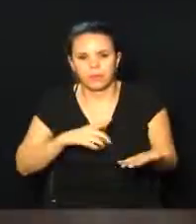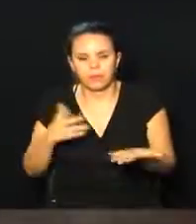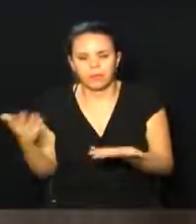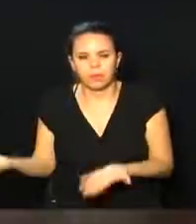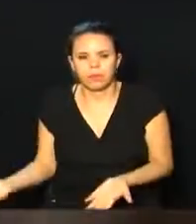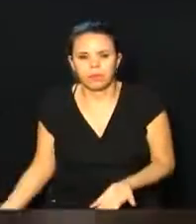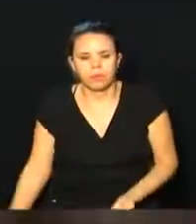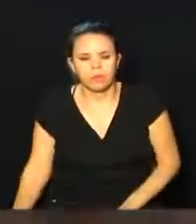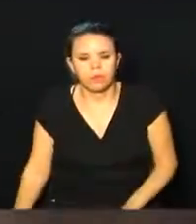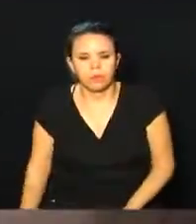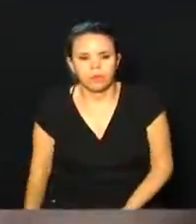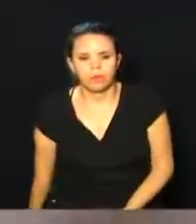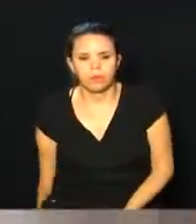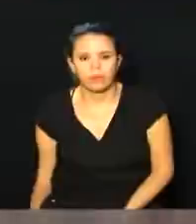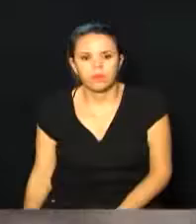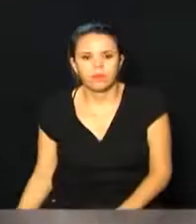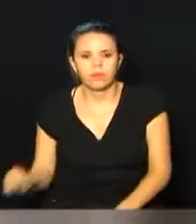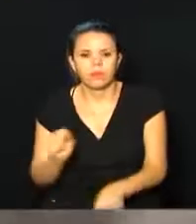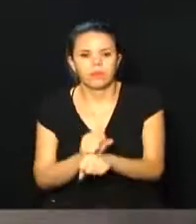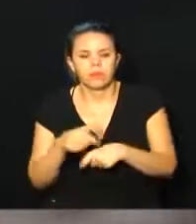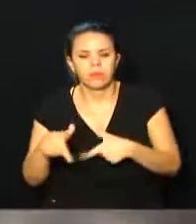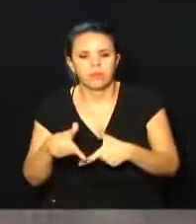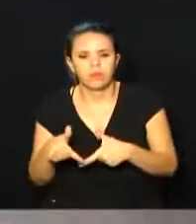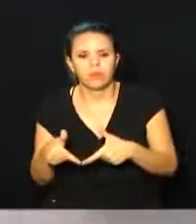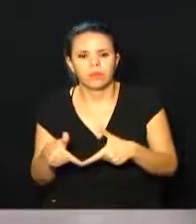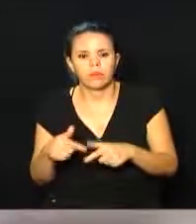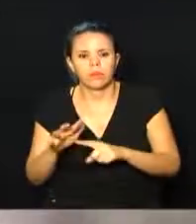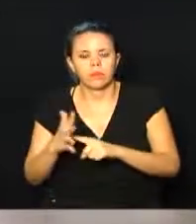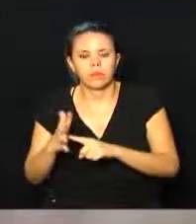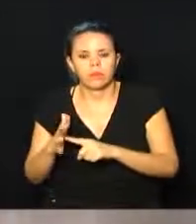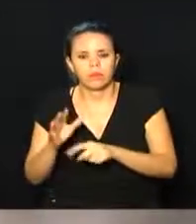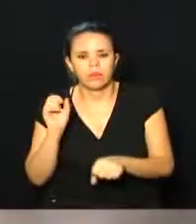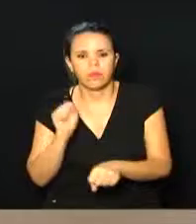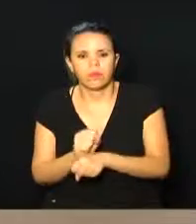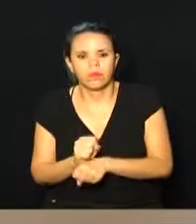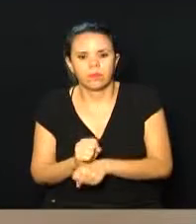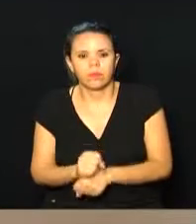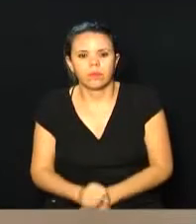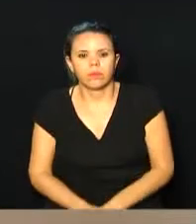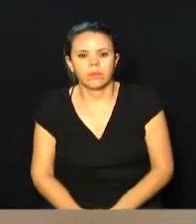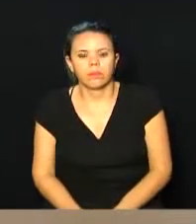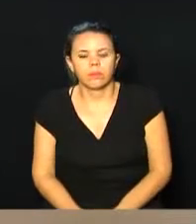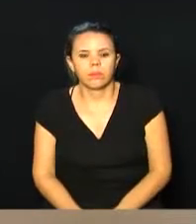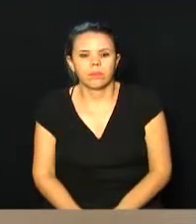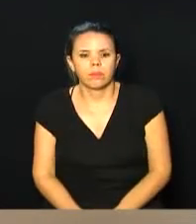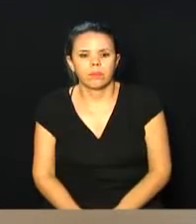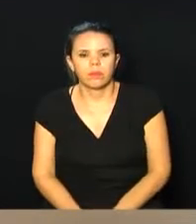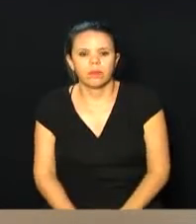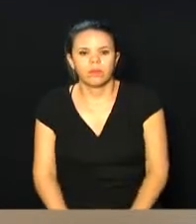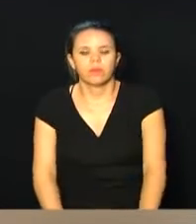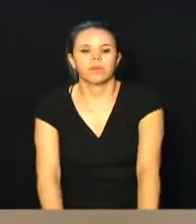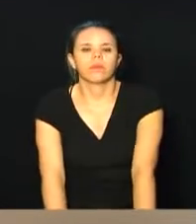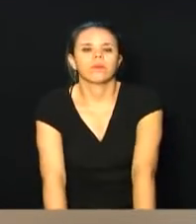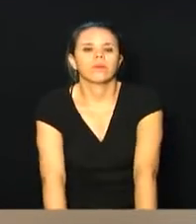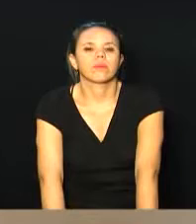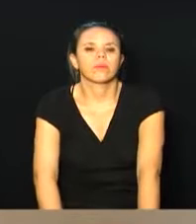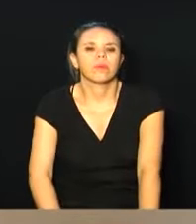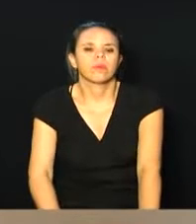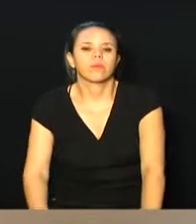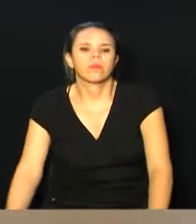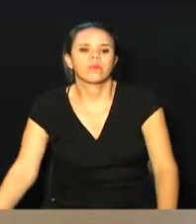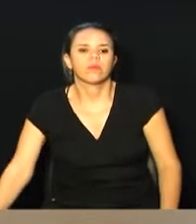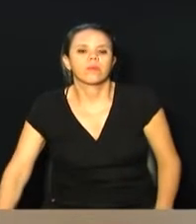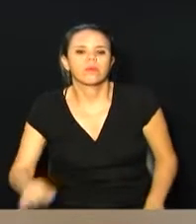a paralisação do trabalho, a Casa das Máquinas também foi inundada, daqui a pouco vai aparecer. Aí, olha, essas imagens